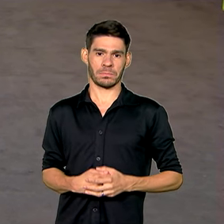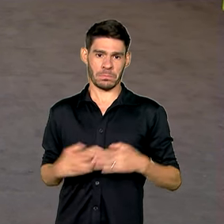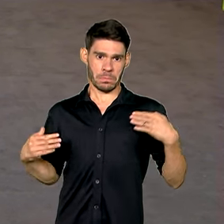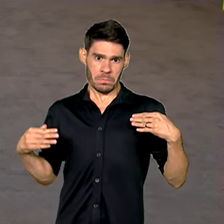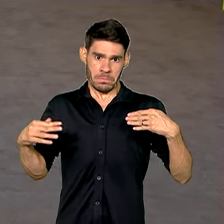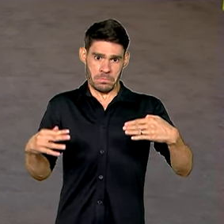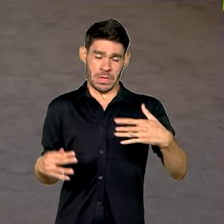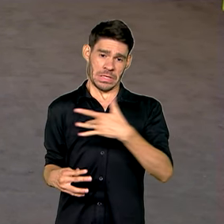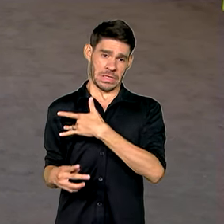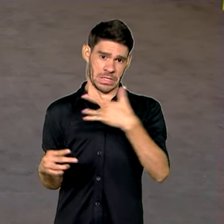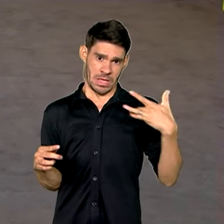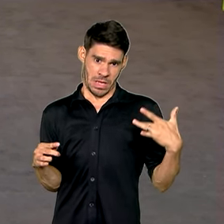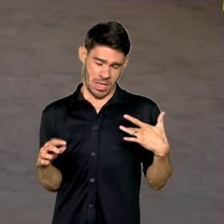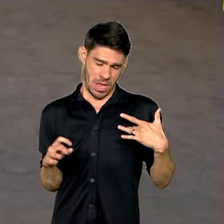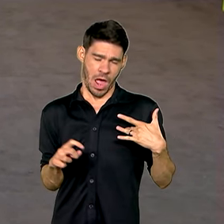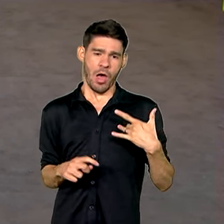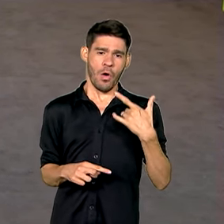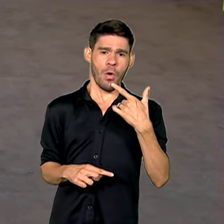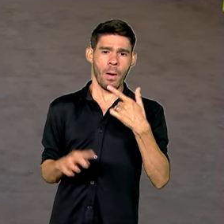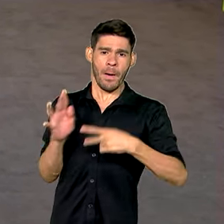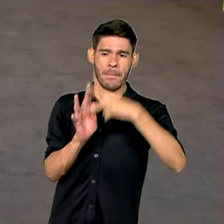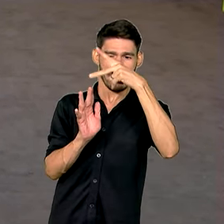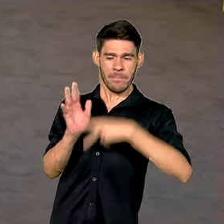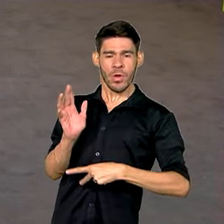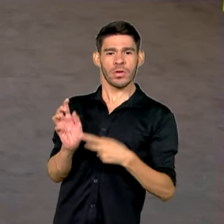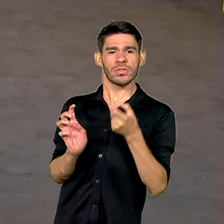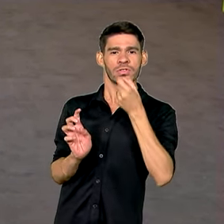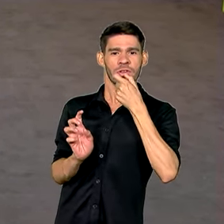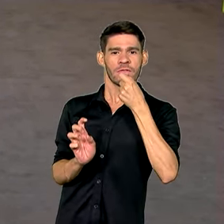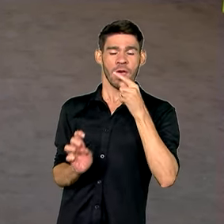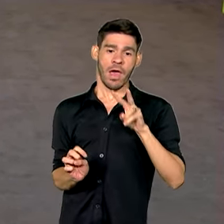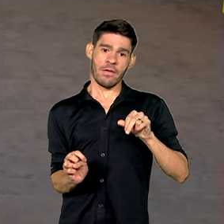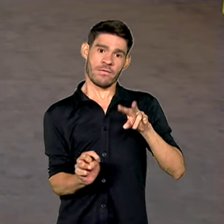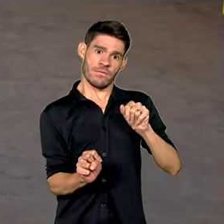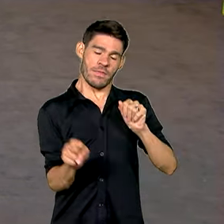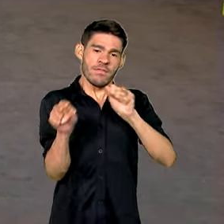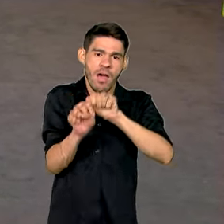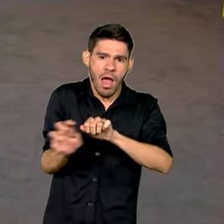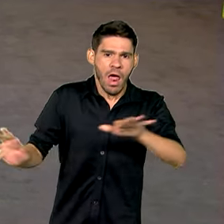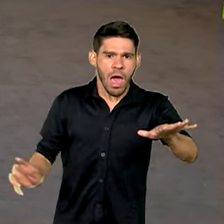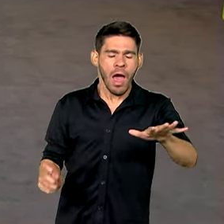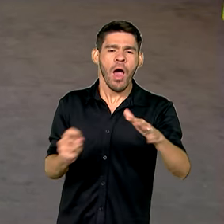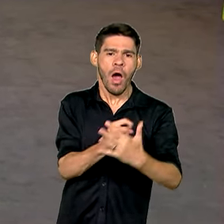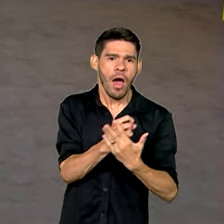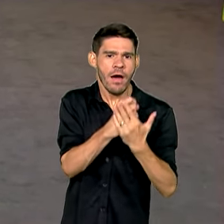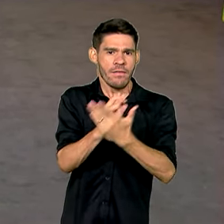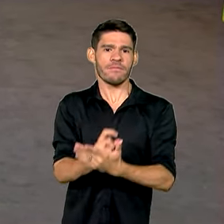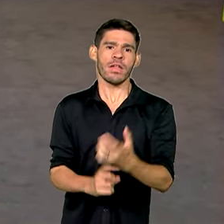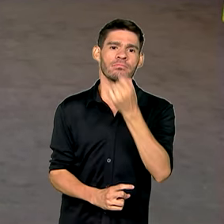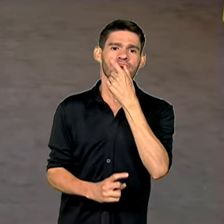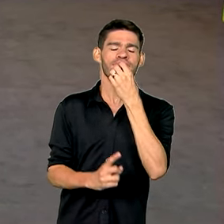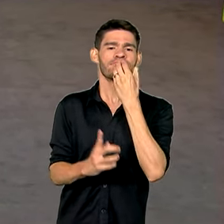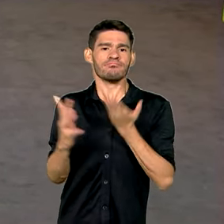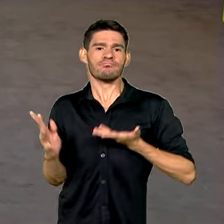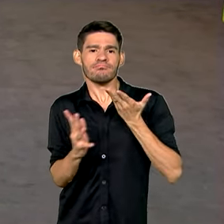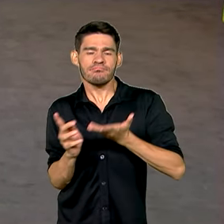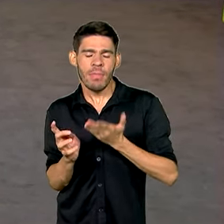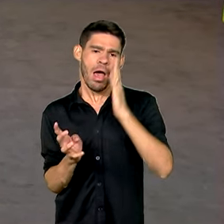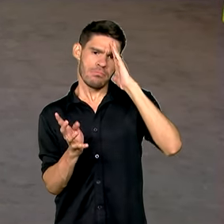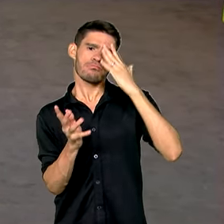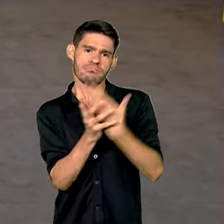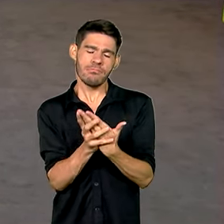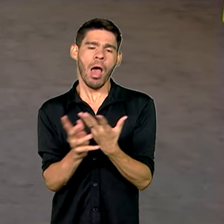O Ministério da Saúde vai ampliar o projeto Farmácia Viva, que oferece remédios fitoterápicos confiáveis e